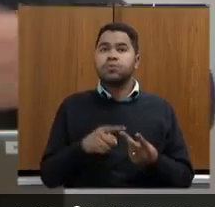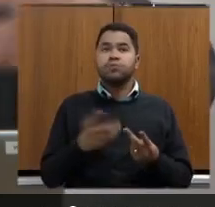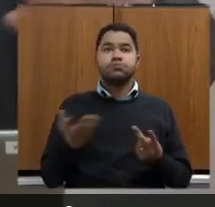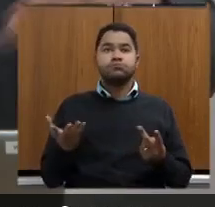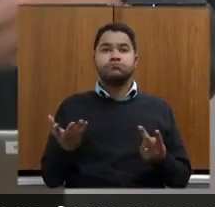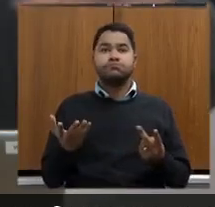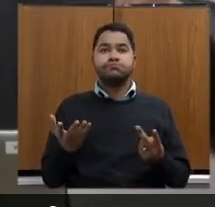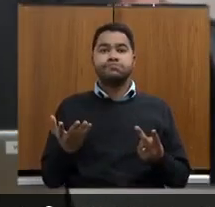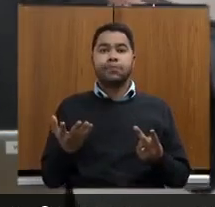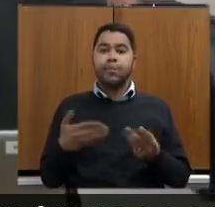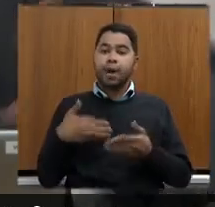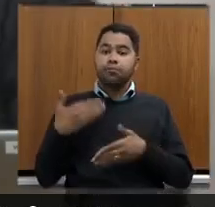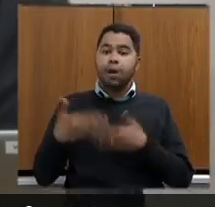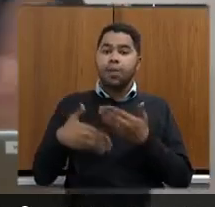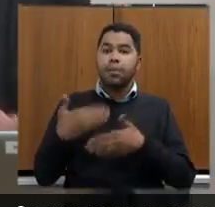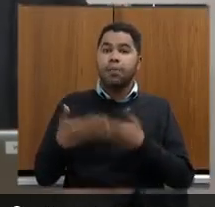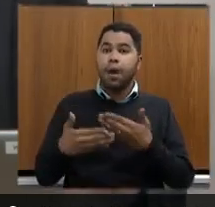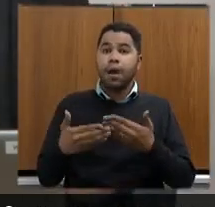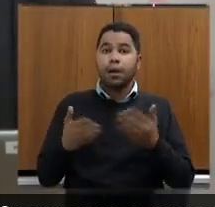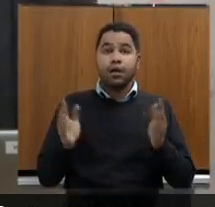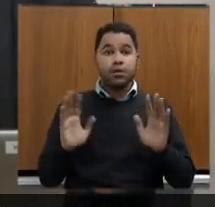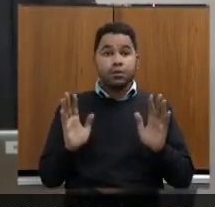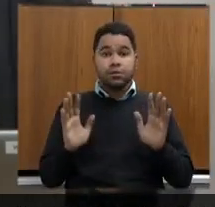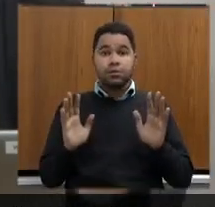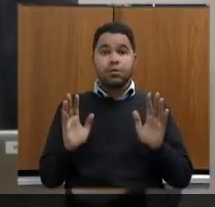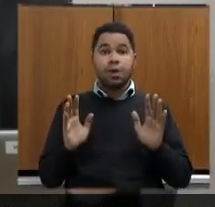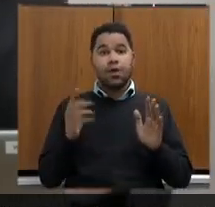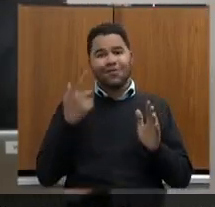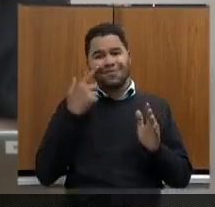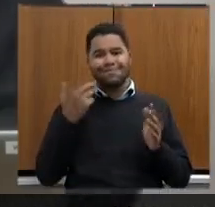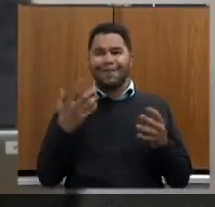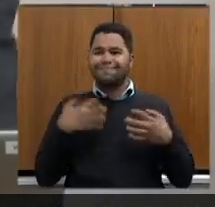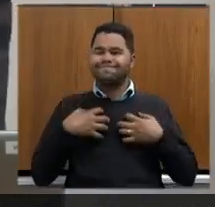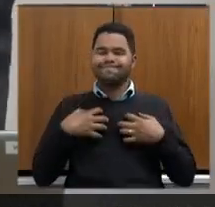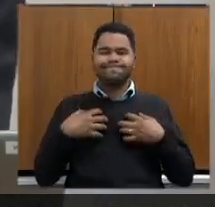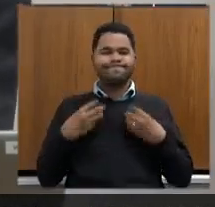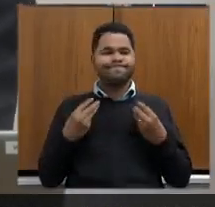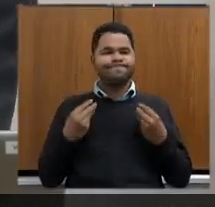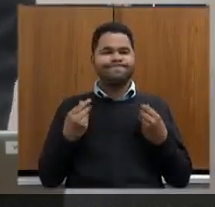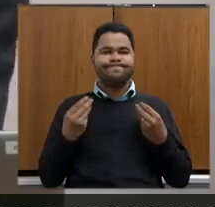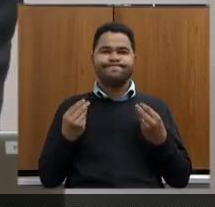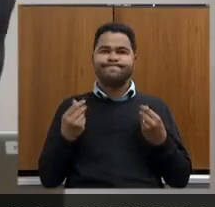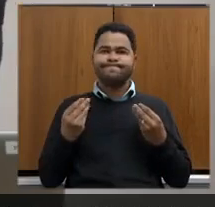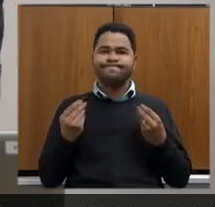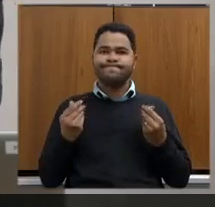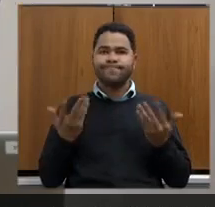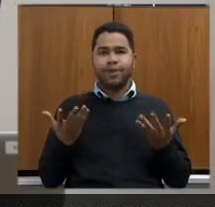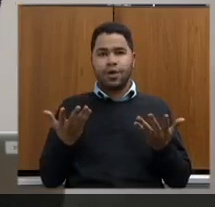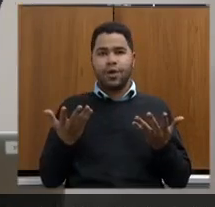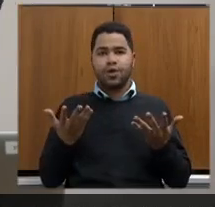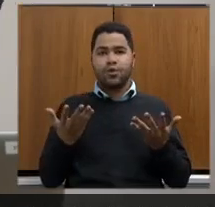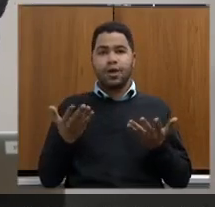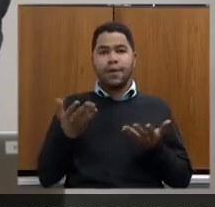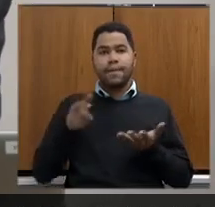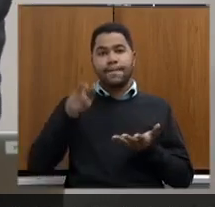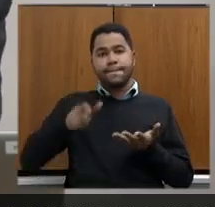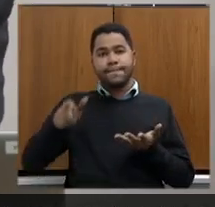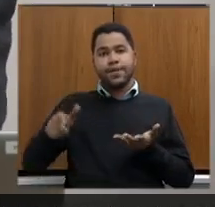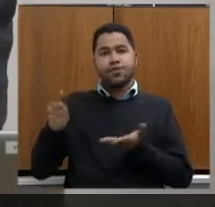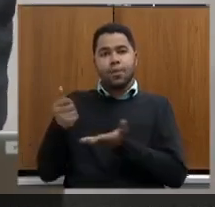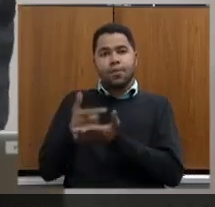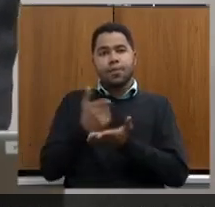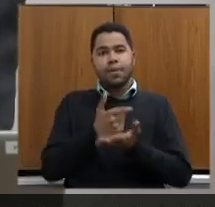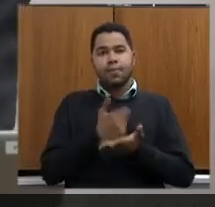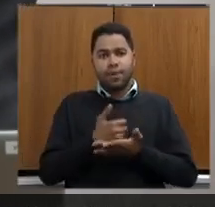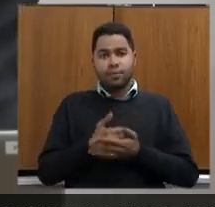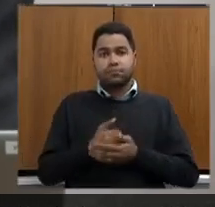coisa para jantar esse namorar por causa uma decepção muito forte por parte do consumidor final que são as